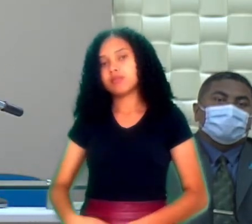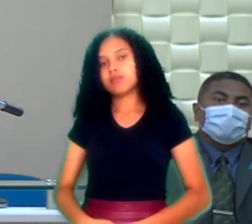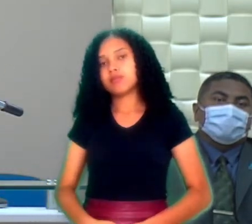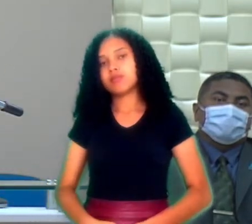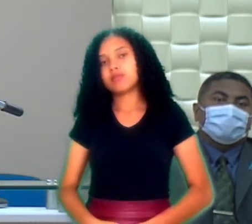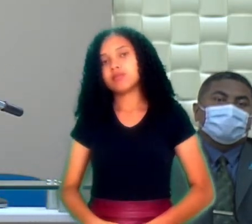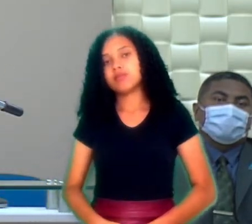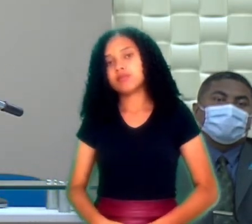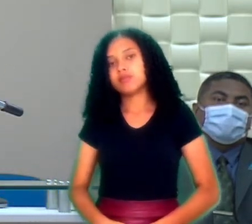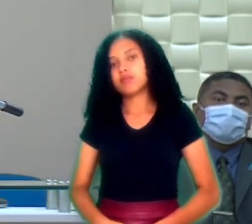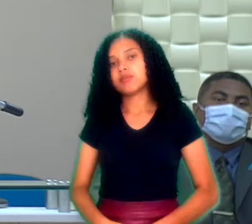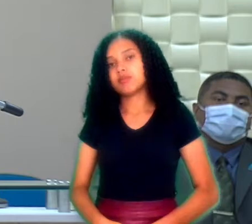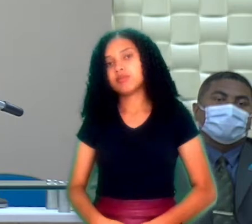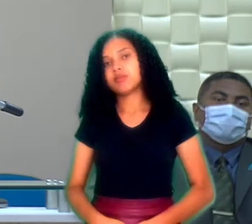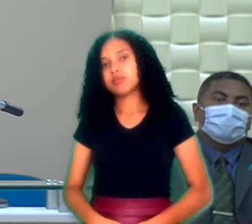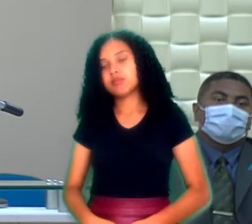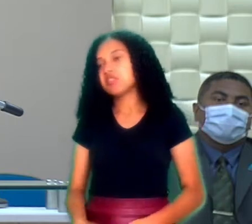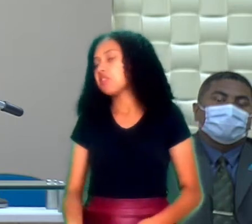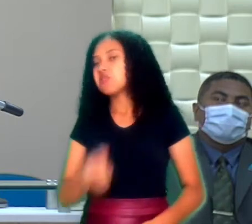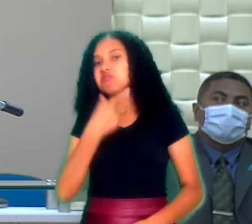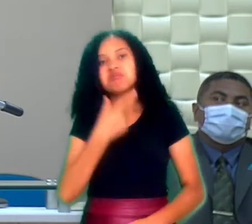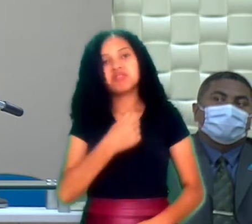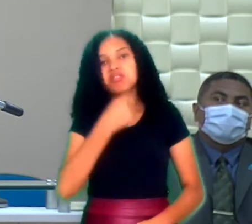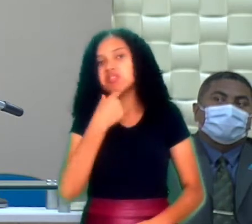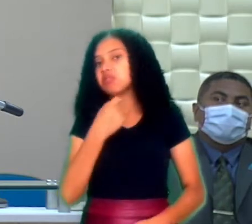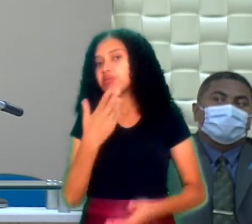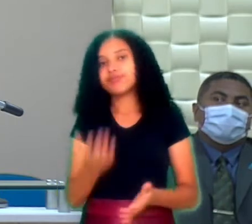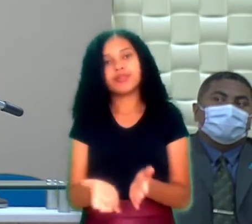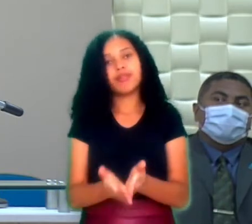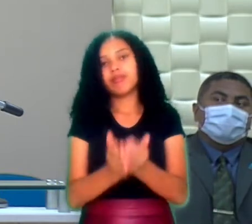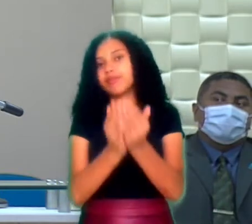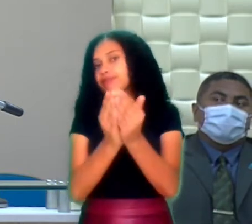ele não é um clandestino naquele navio.